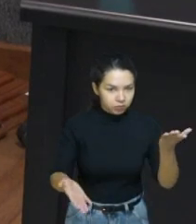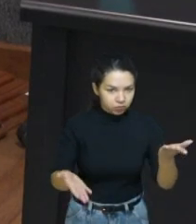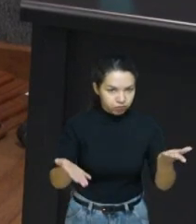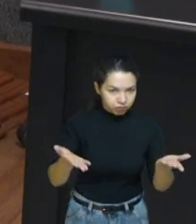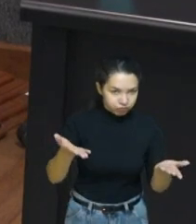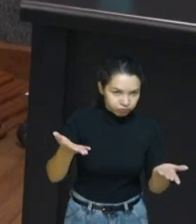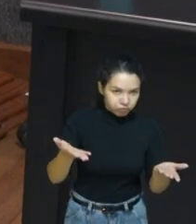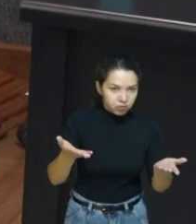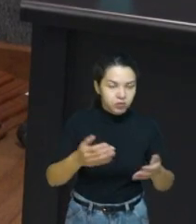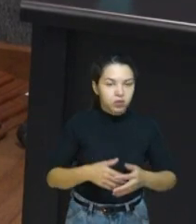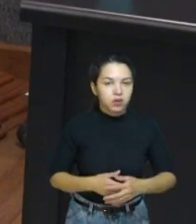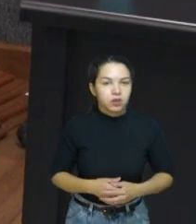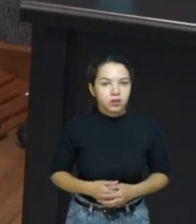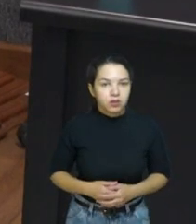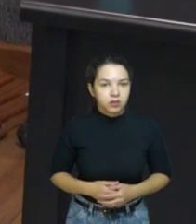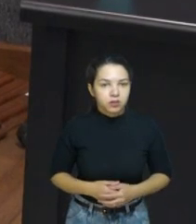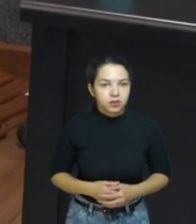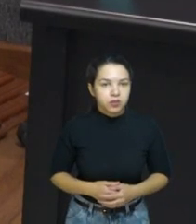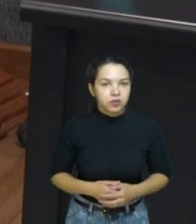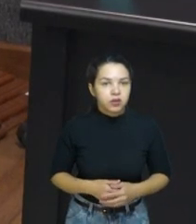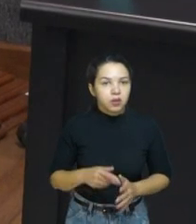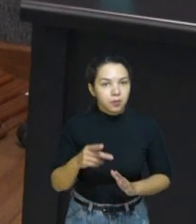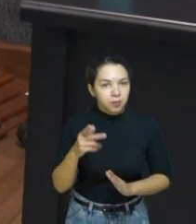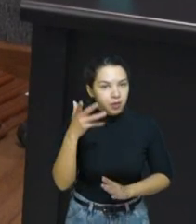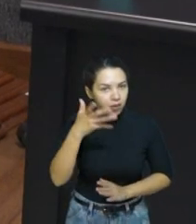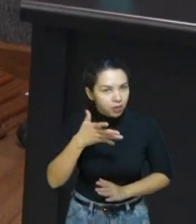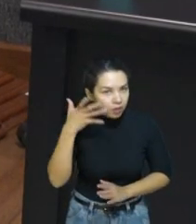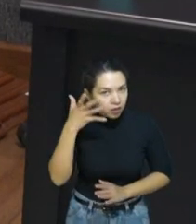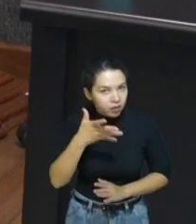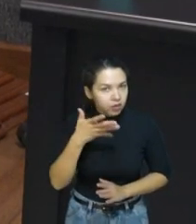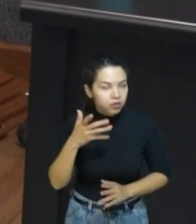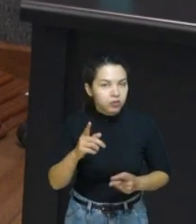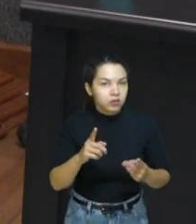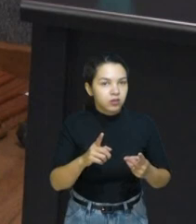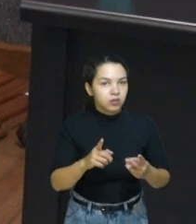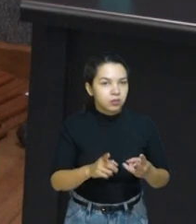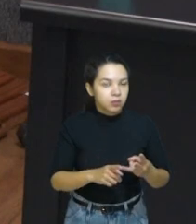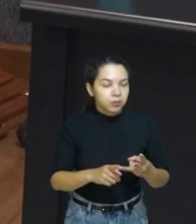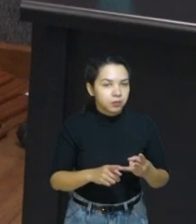palestra, todo o projeto de diminuição e de entrada